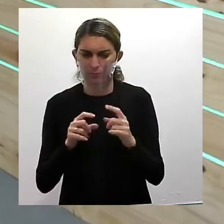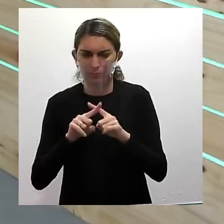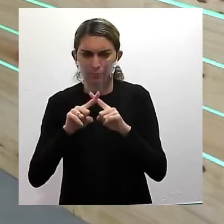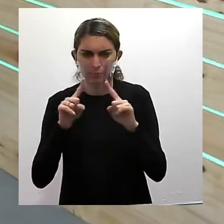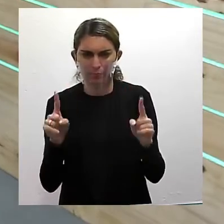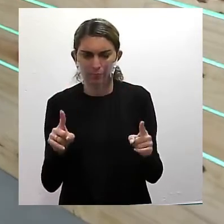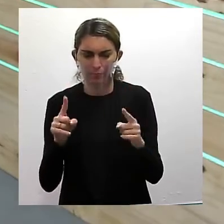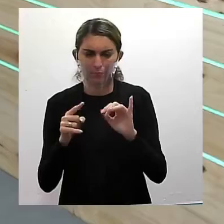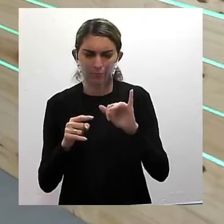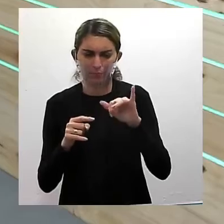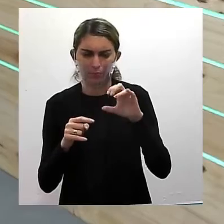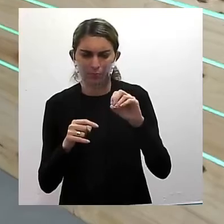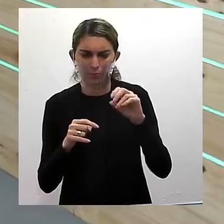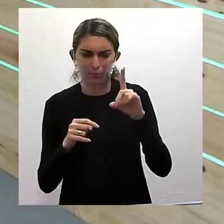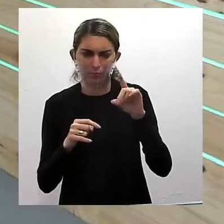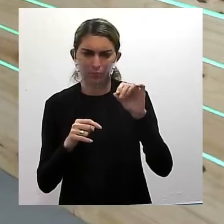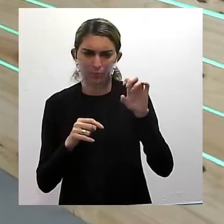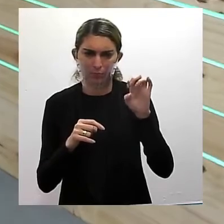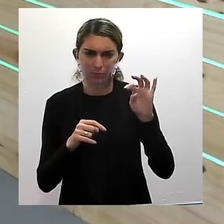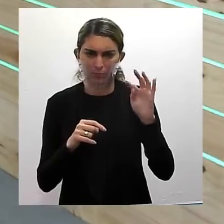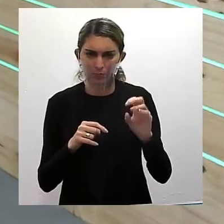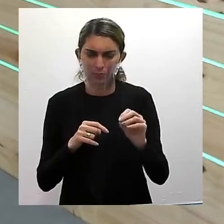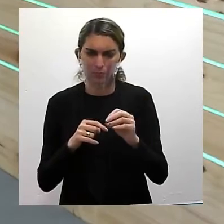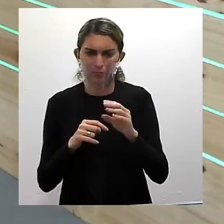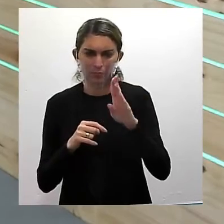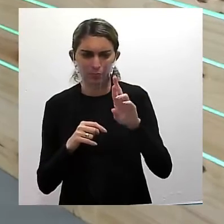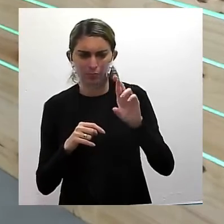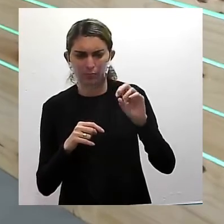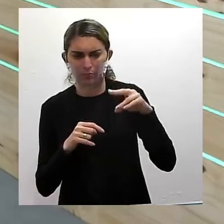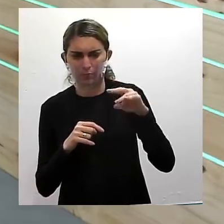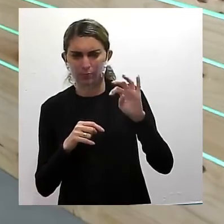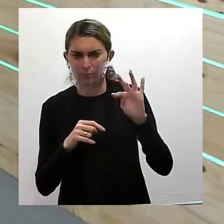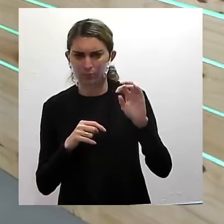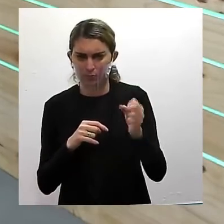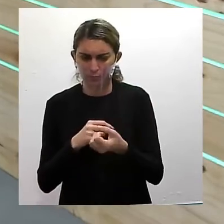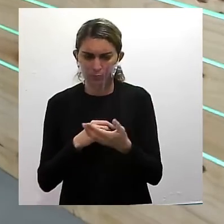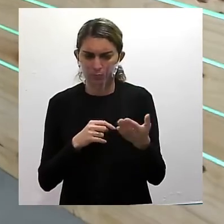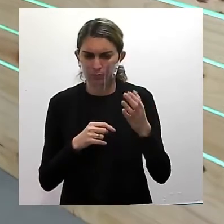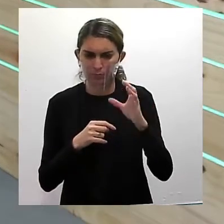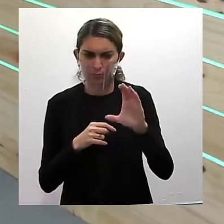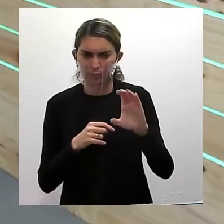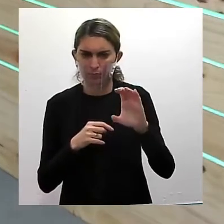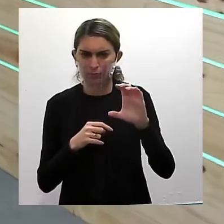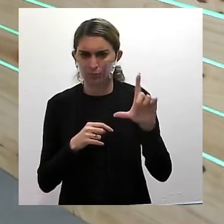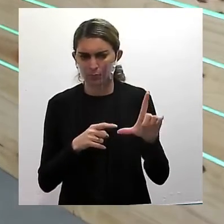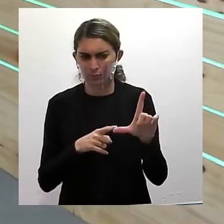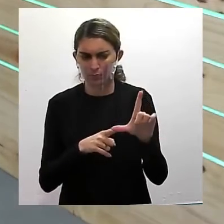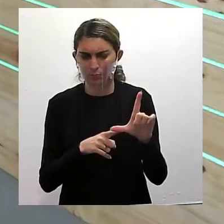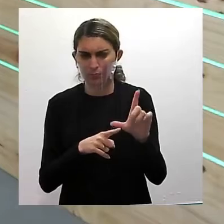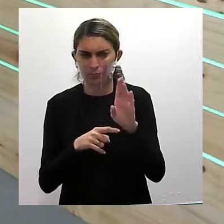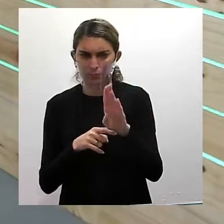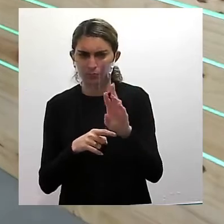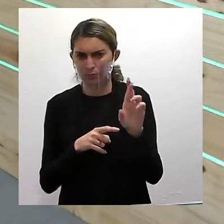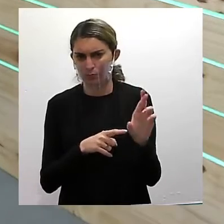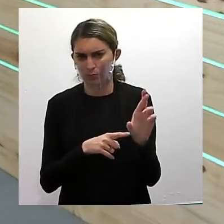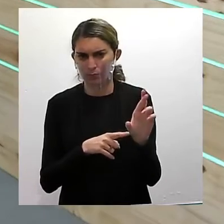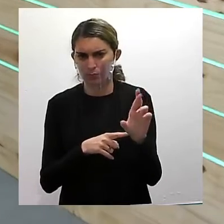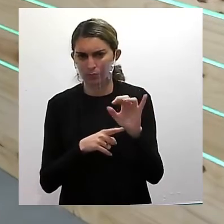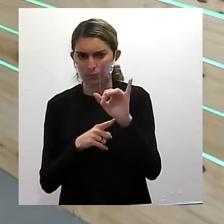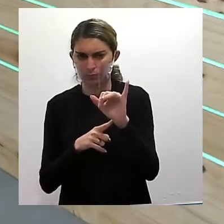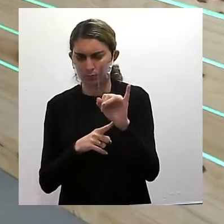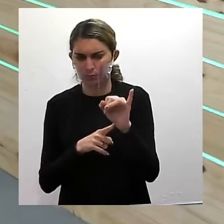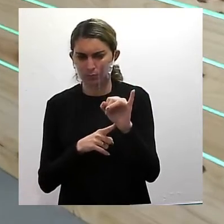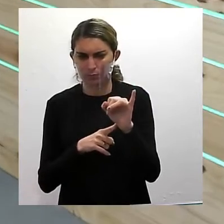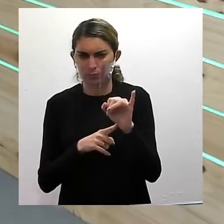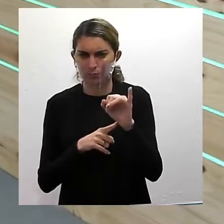Mas iodetos, cloretos e brometos, né? Que é o Cl, Br e I,